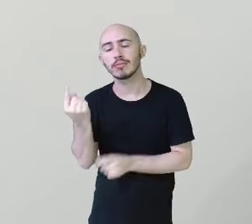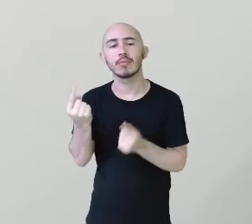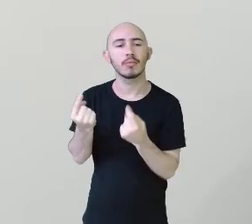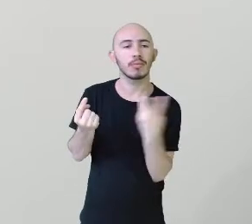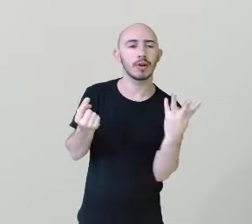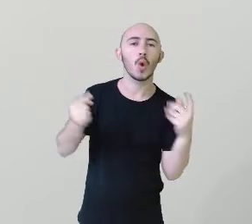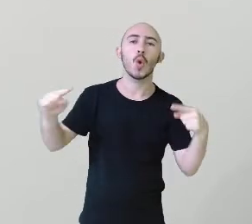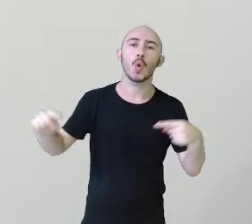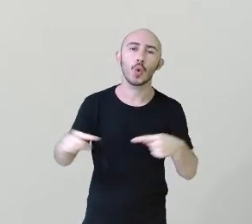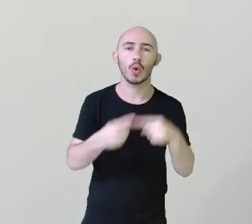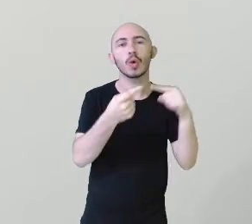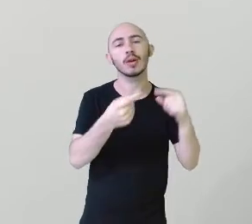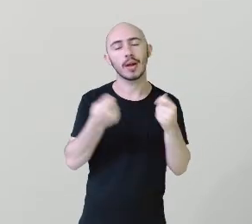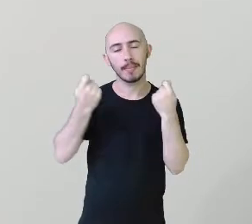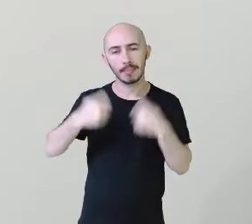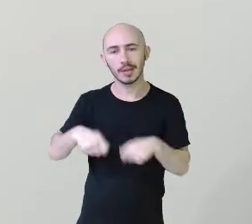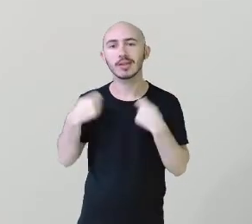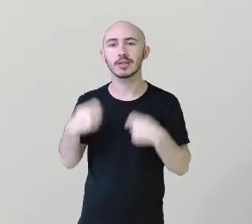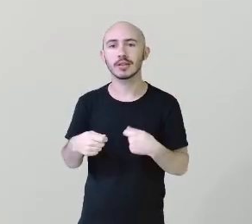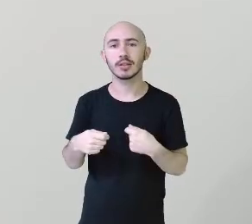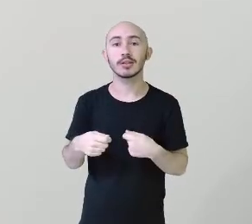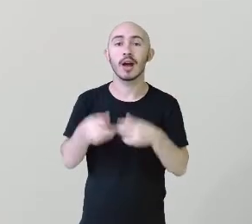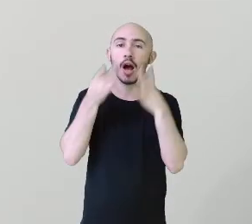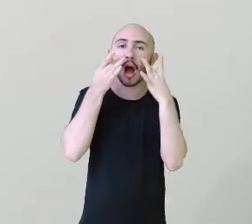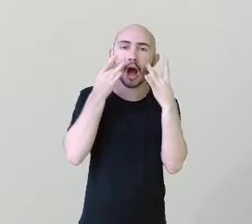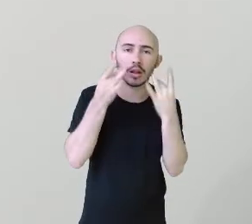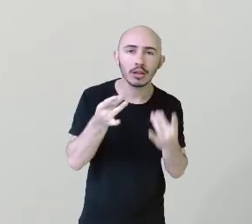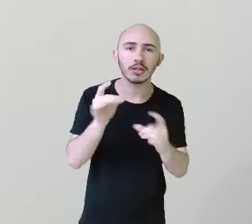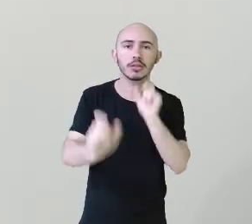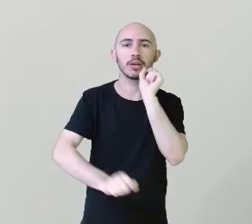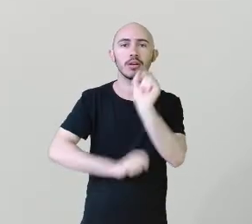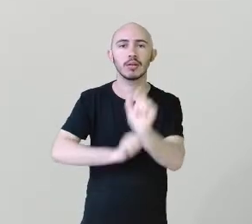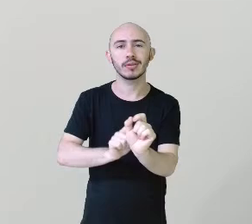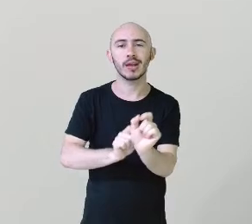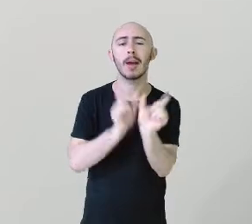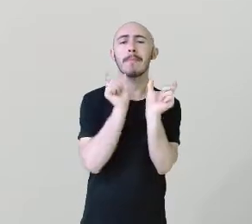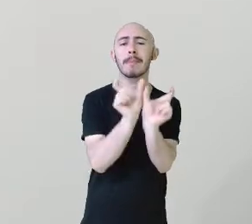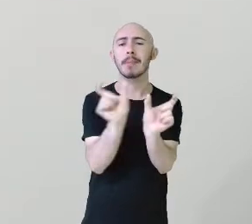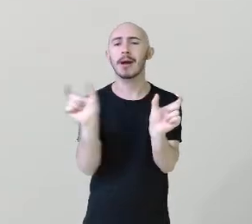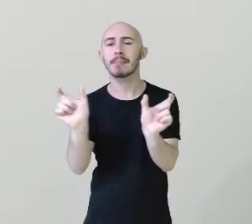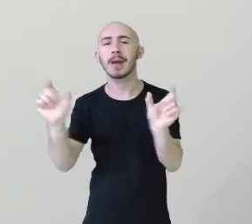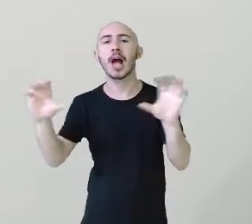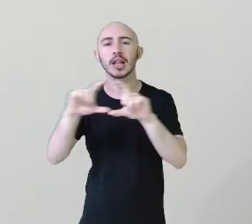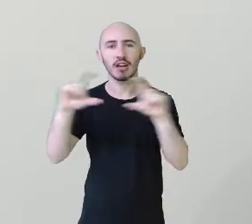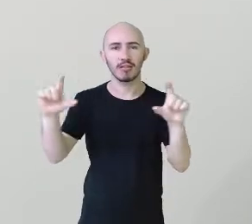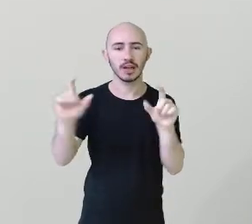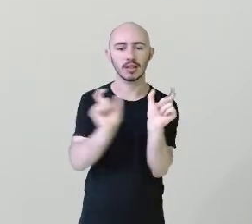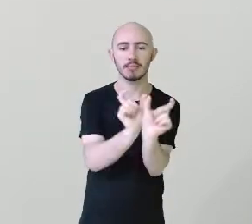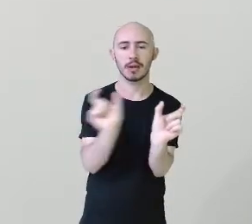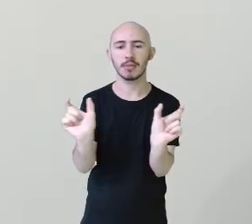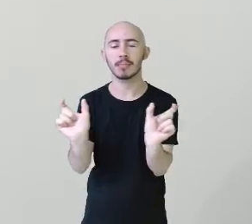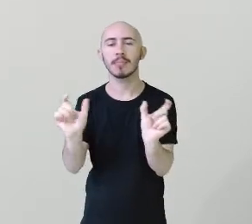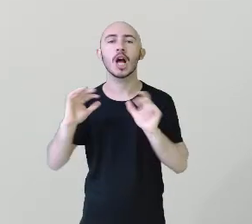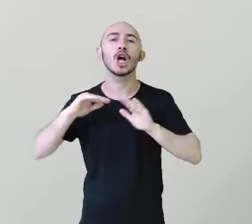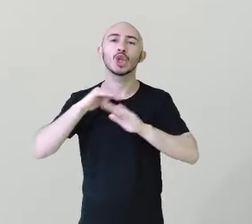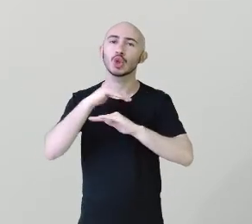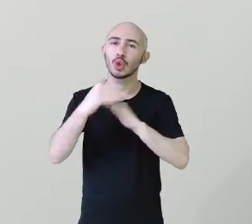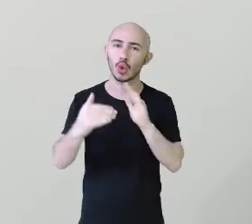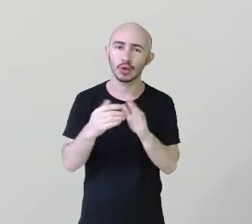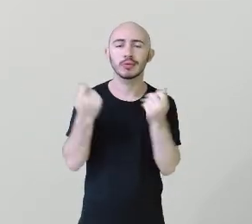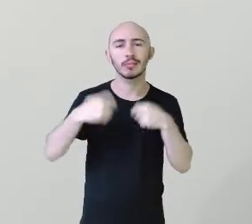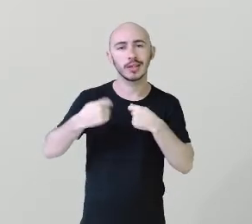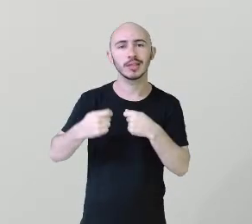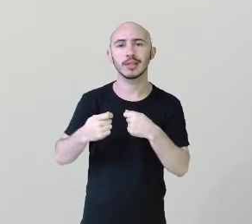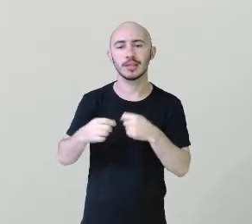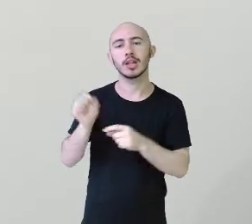singular e plural. Mas eu tenho que observar todos os termos que estão ali acompanhando o substantivo, para